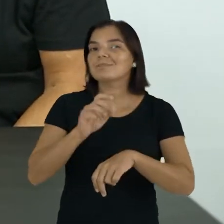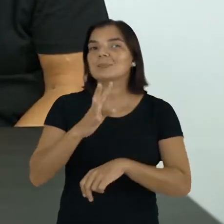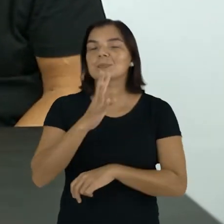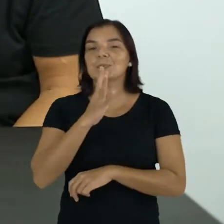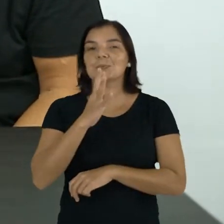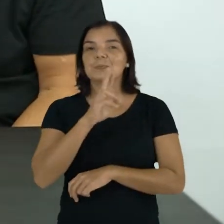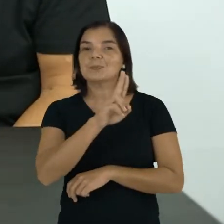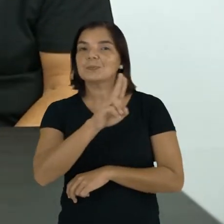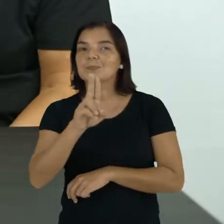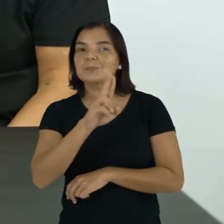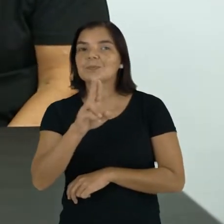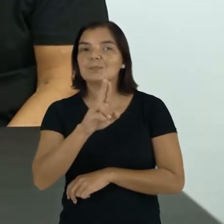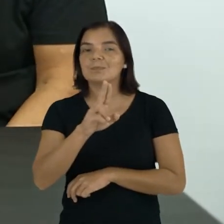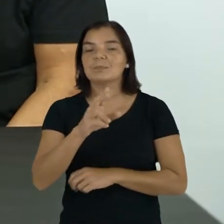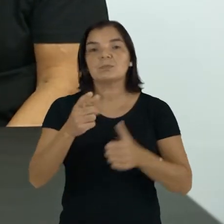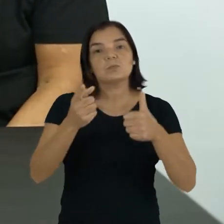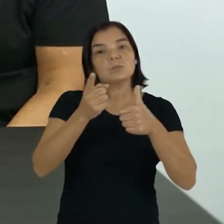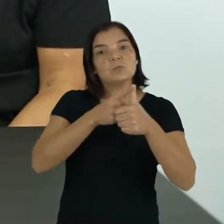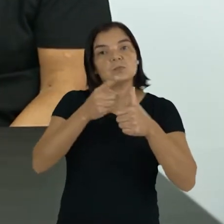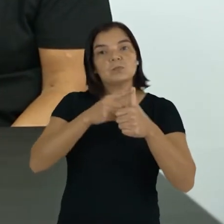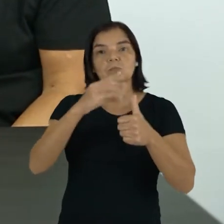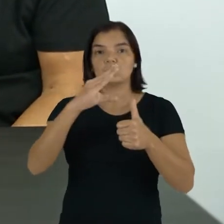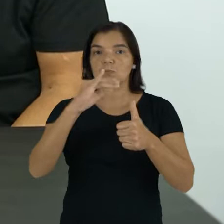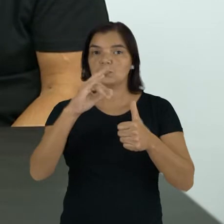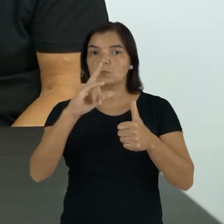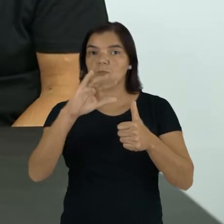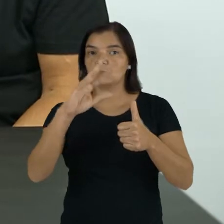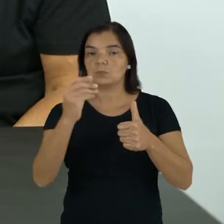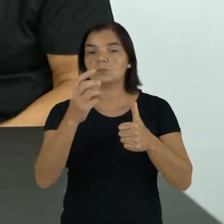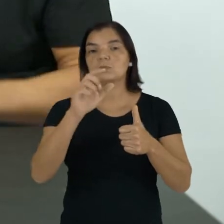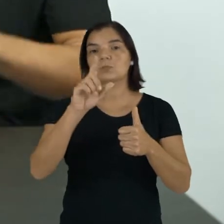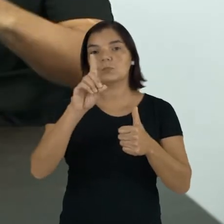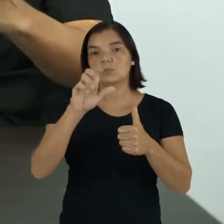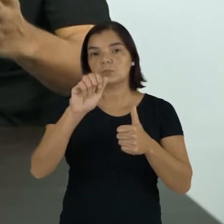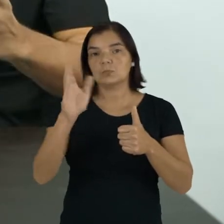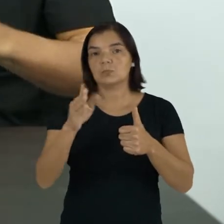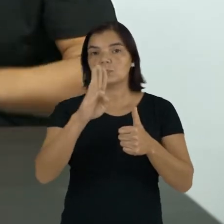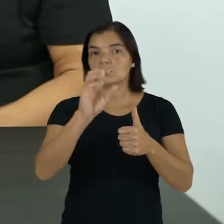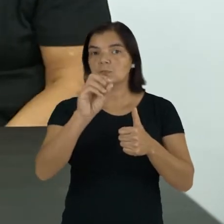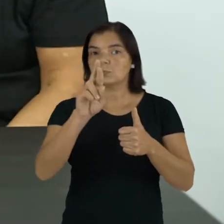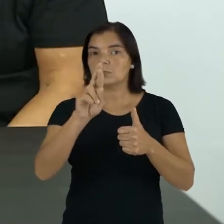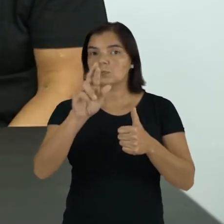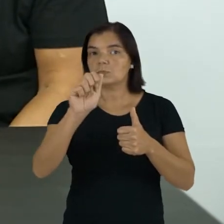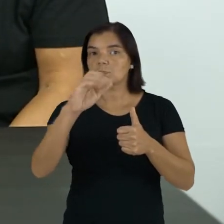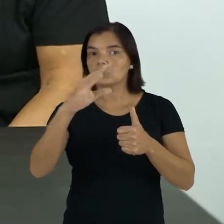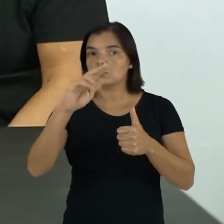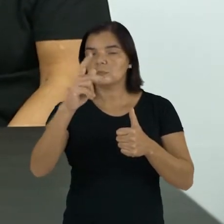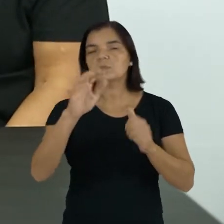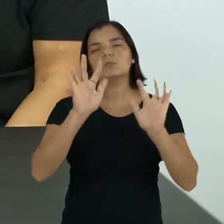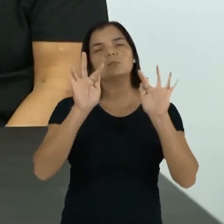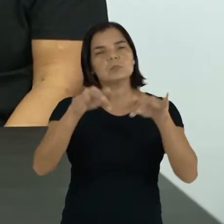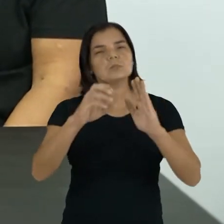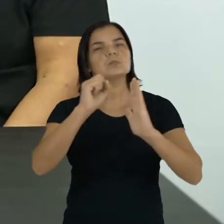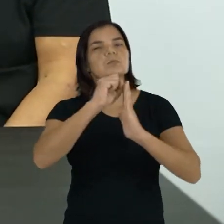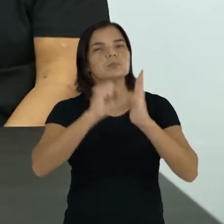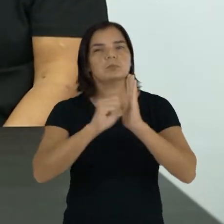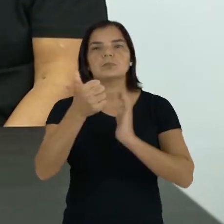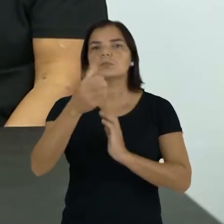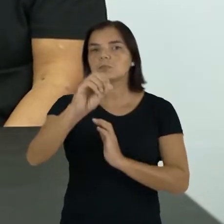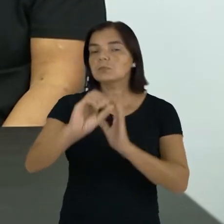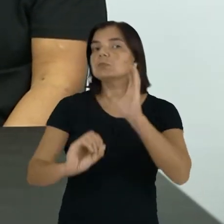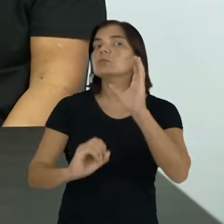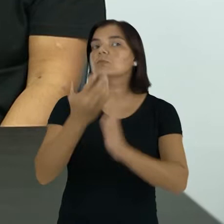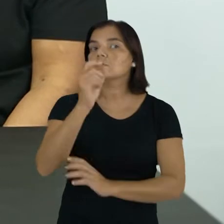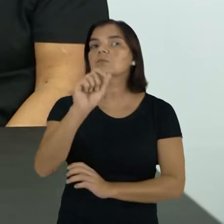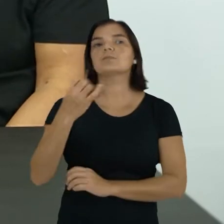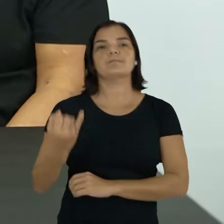conhecido, amigos, como o primeiro ciclo da borracha. Lá no finalzinho do século XIX, ocorre um momento